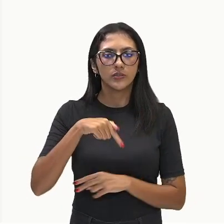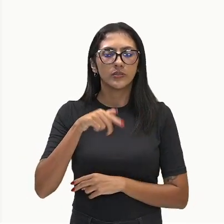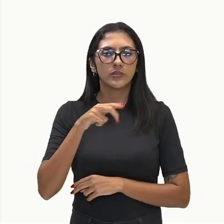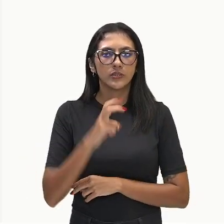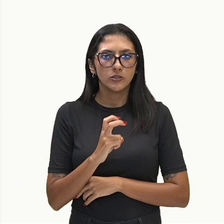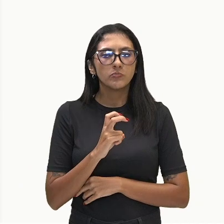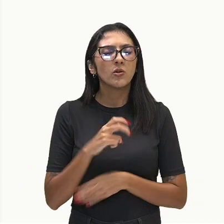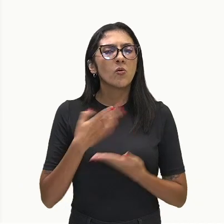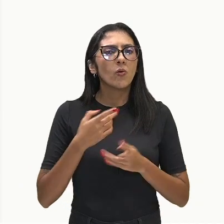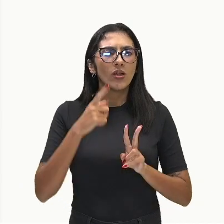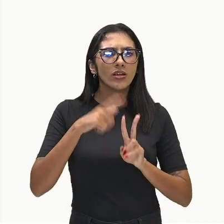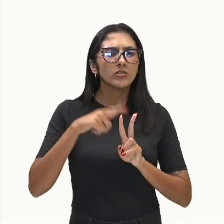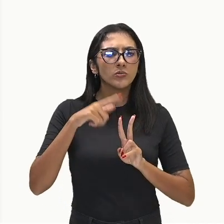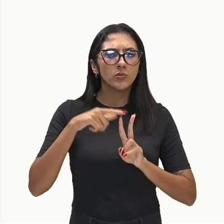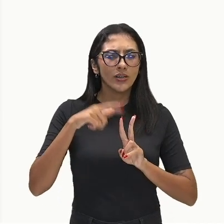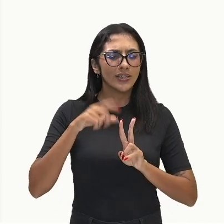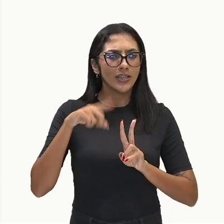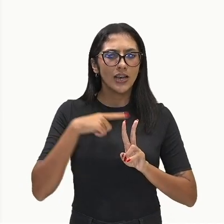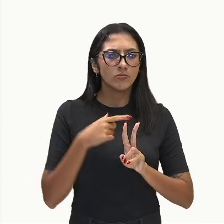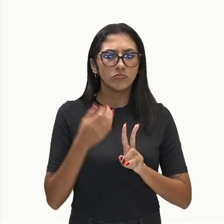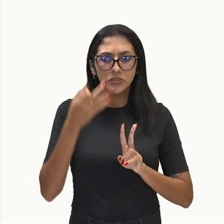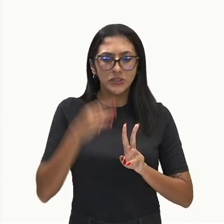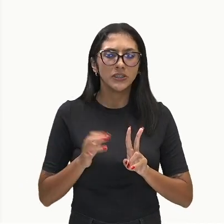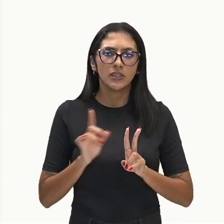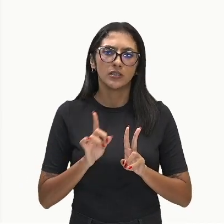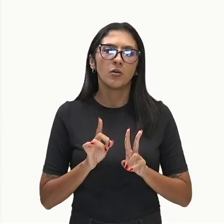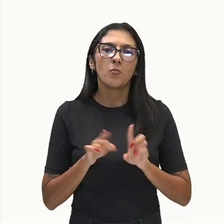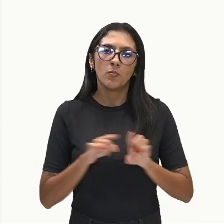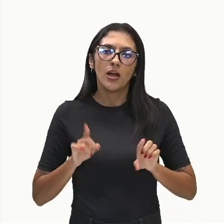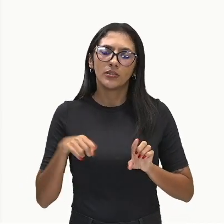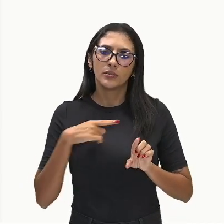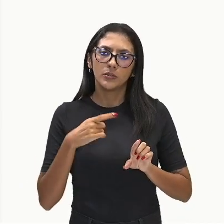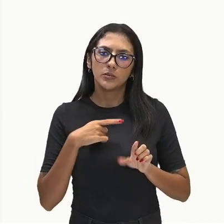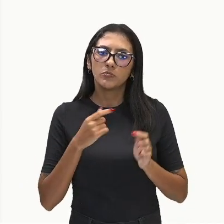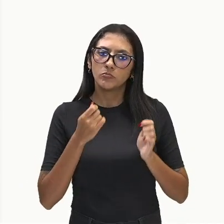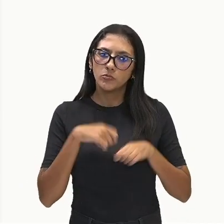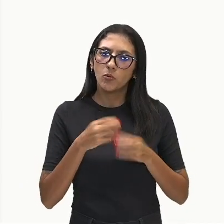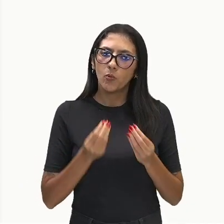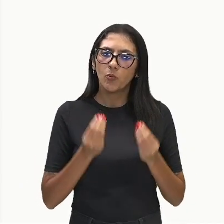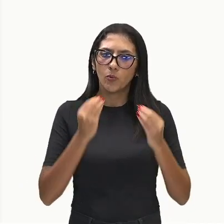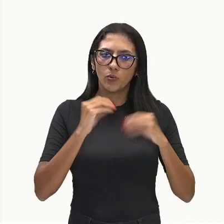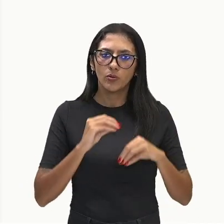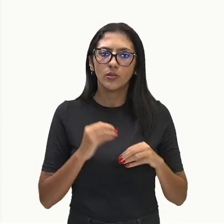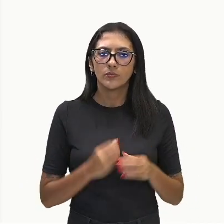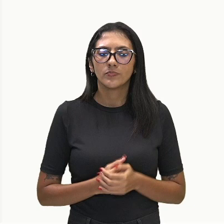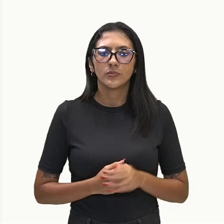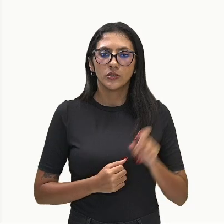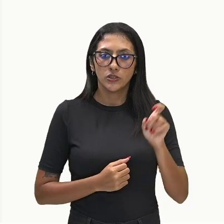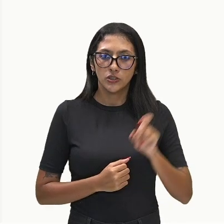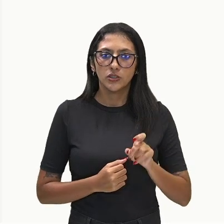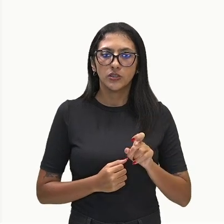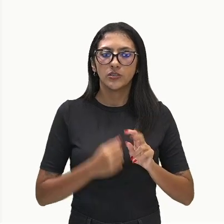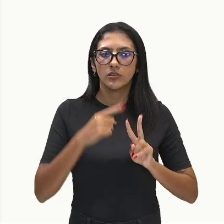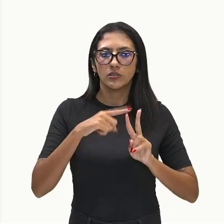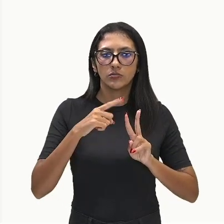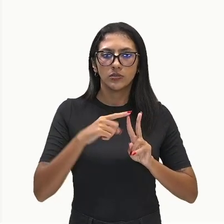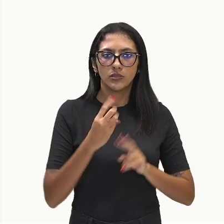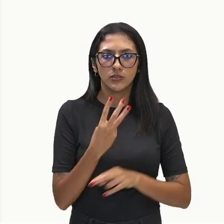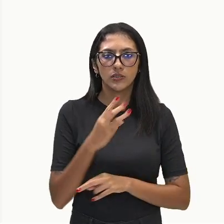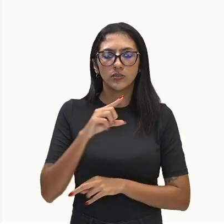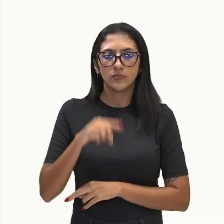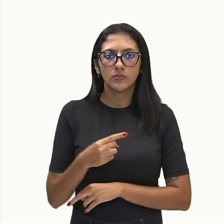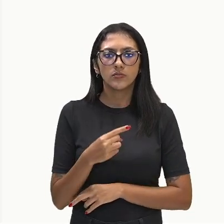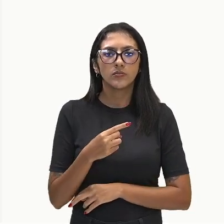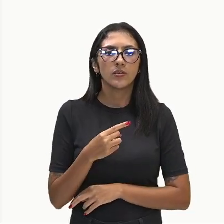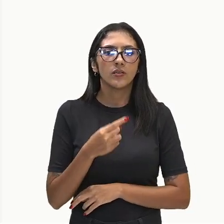quadrada de 75 não é exata, mas a gente pode escrever o 75 como 3 vezes 25,